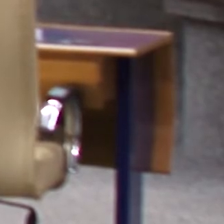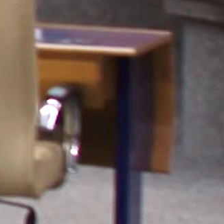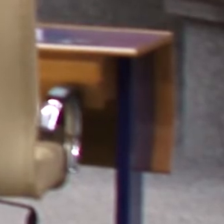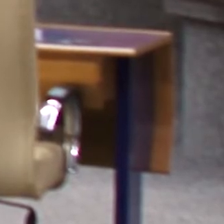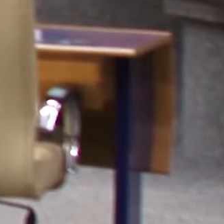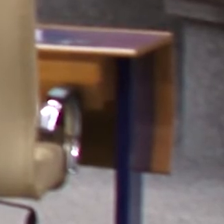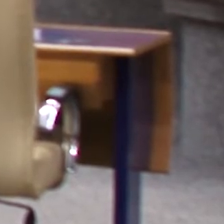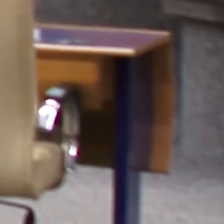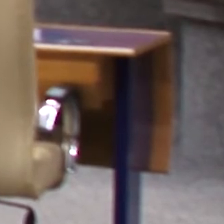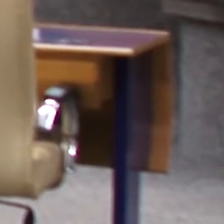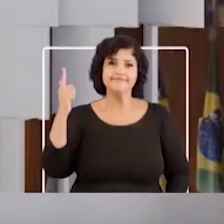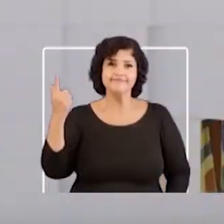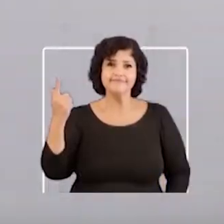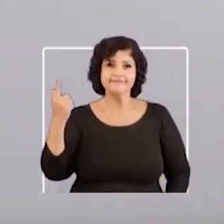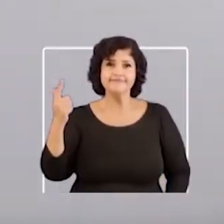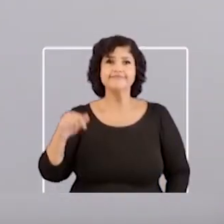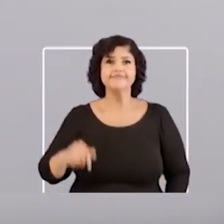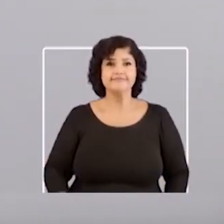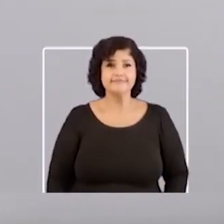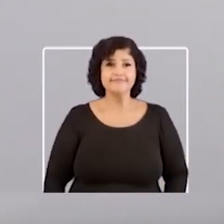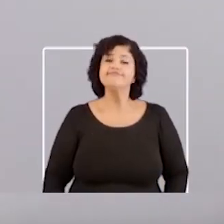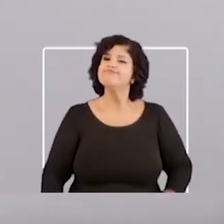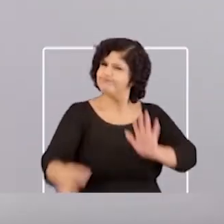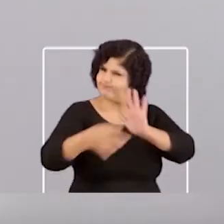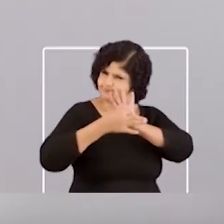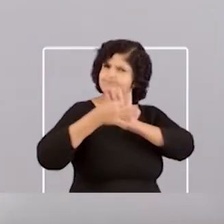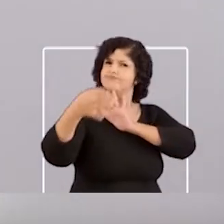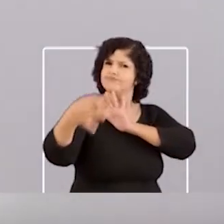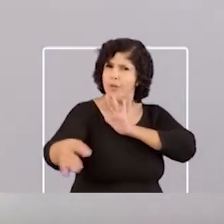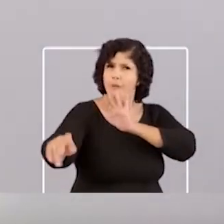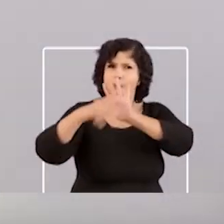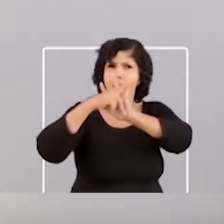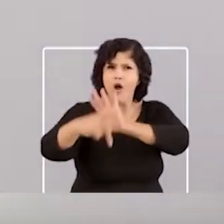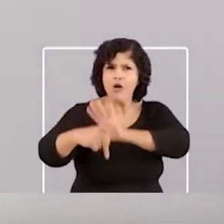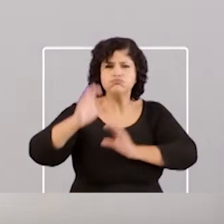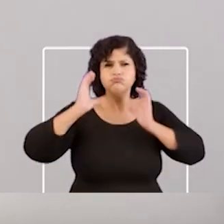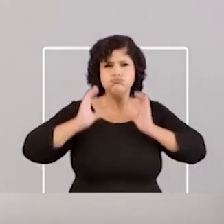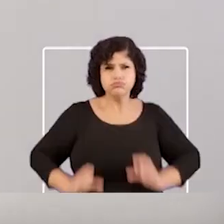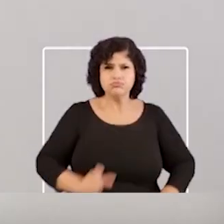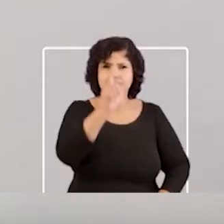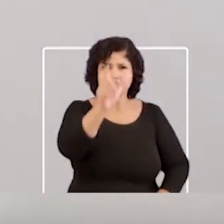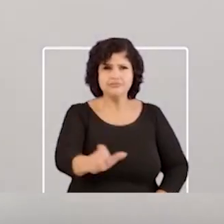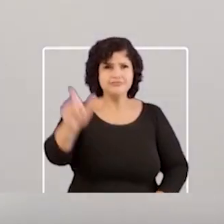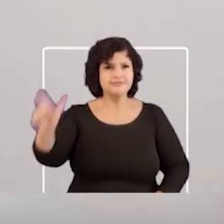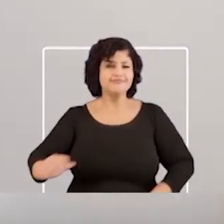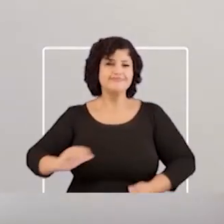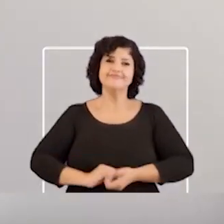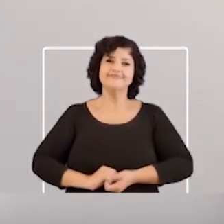com essa implantação de semáforo aí. Câmara Municipal de Goiânia, a voz que vem do cidadão.